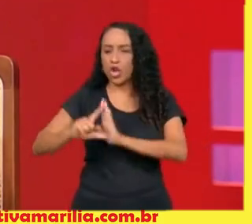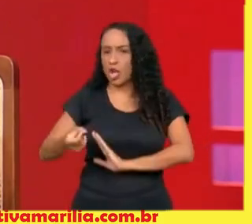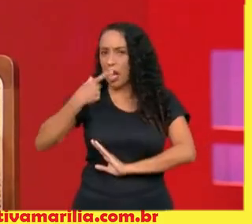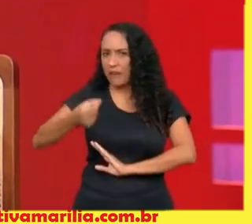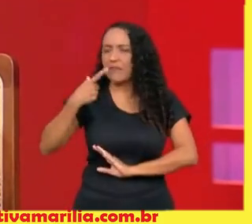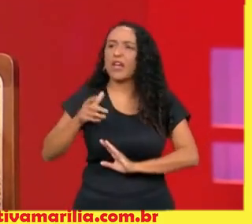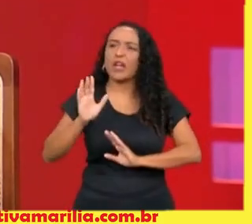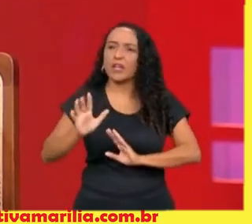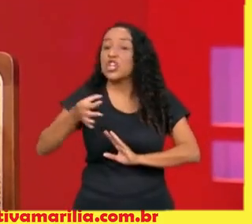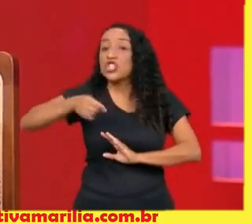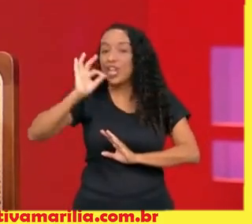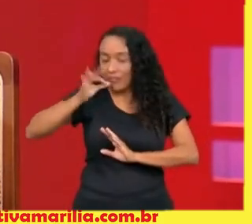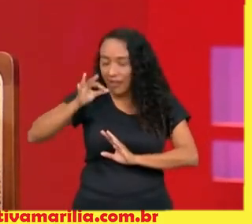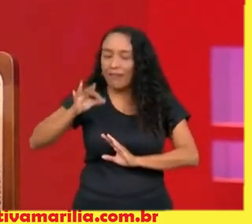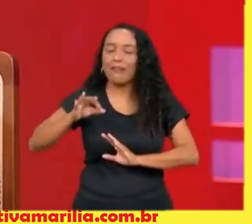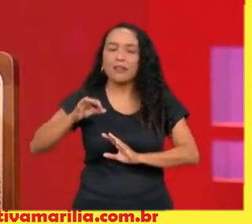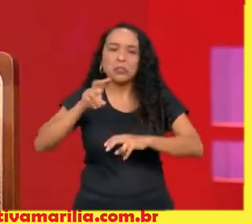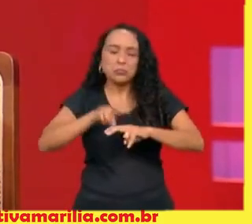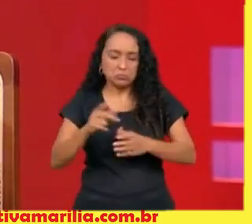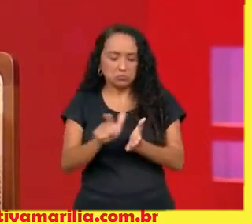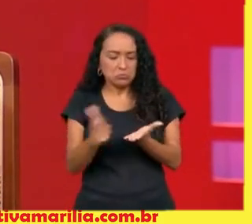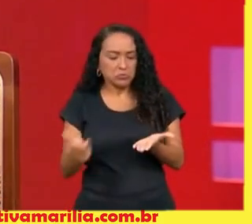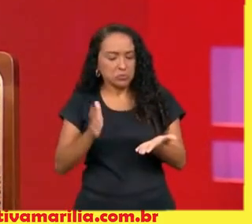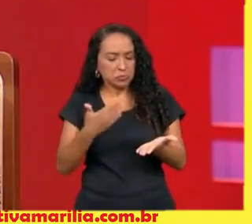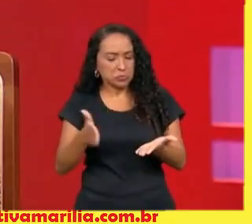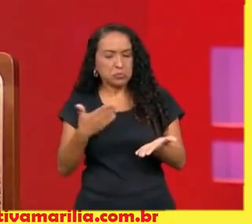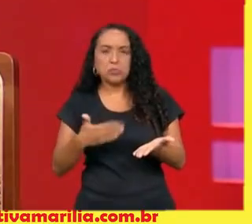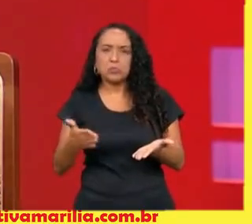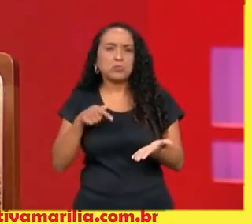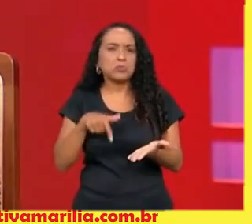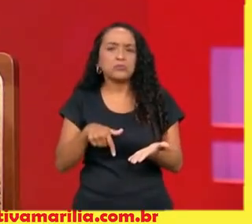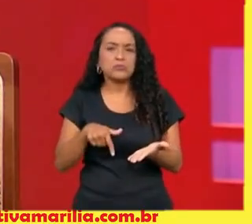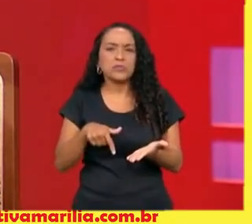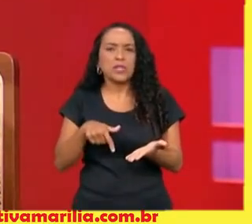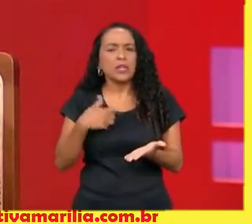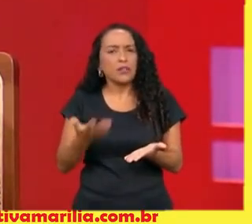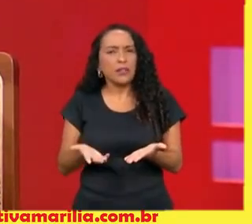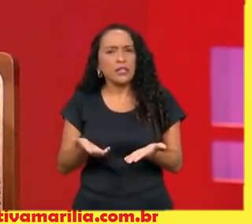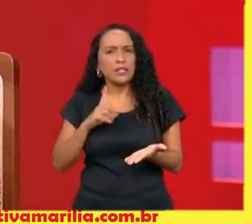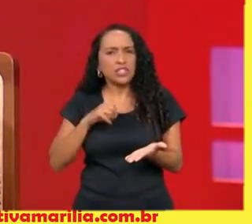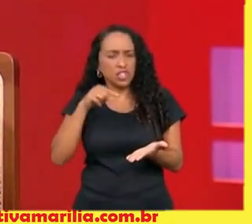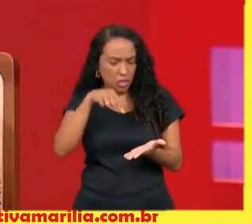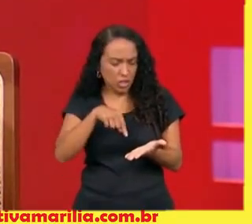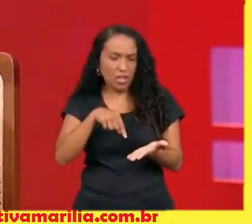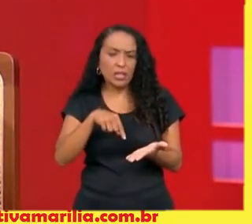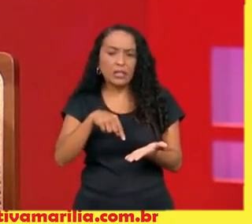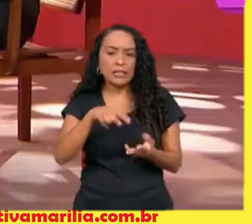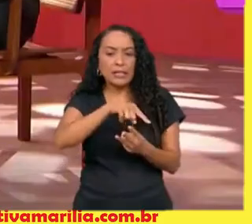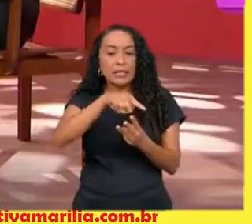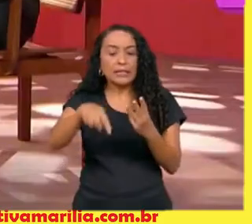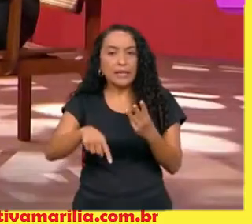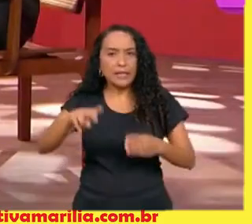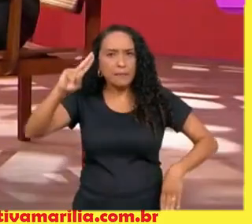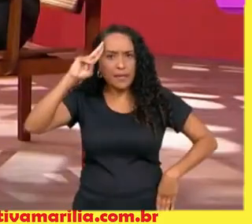La Nación, o Clarín, mas enfim, um jornal mais conservador, não era nem mesmo um jornal de esquerda, militante. E tinha 3 militares